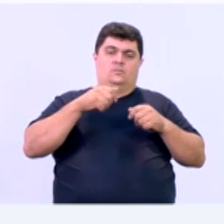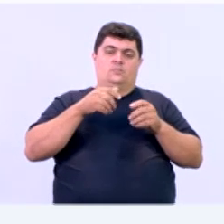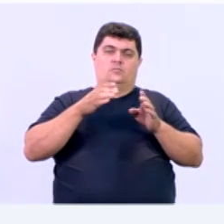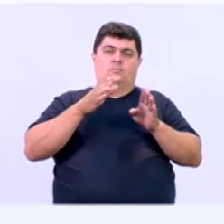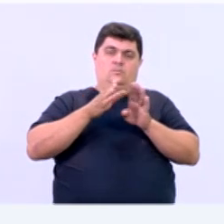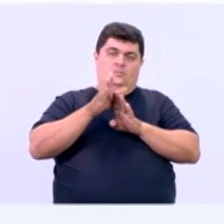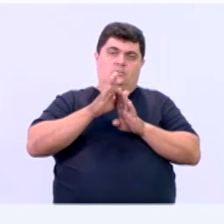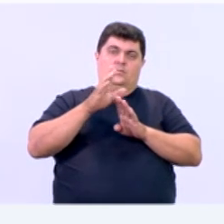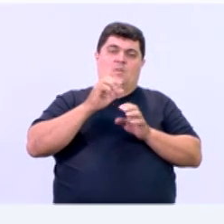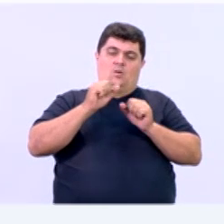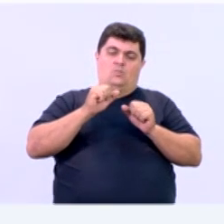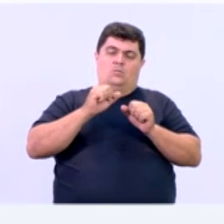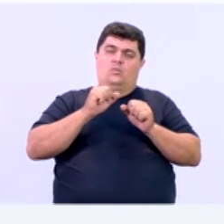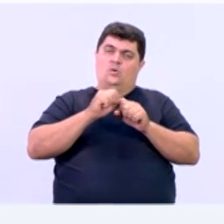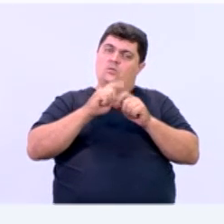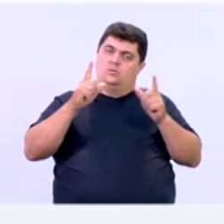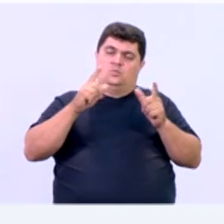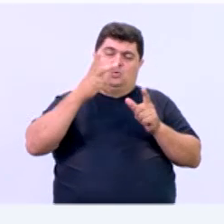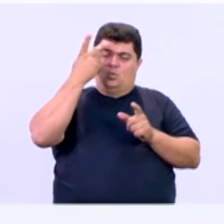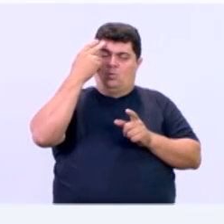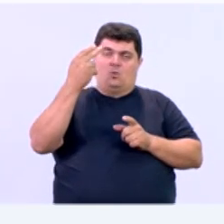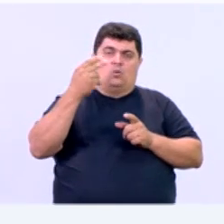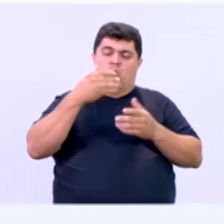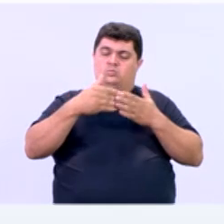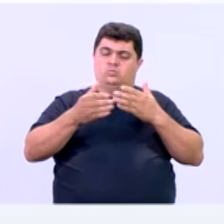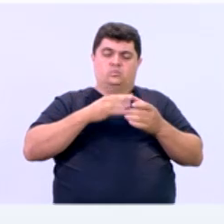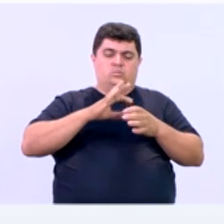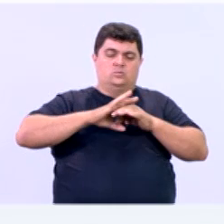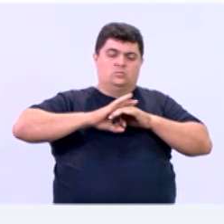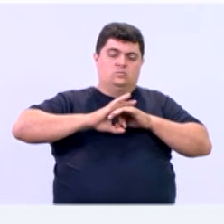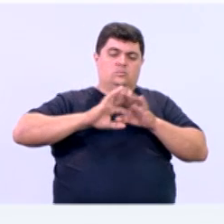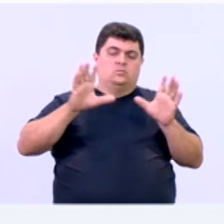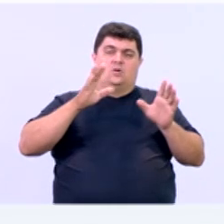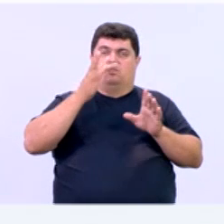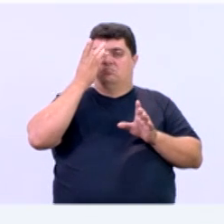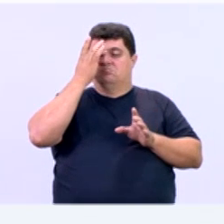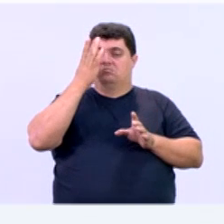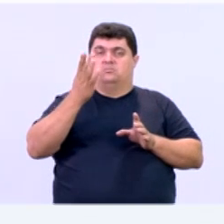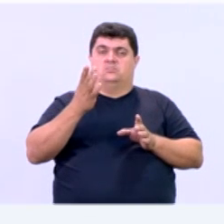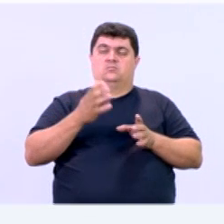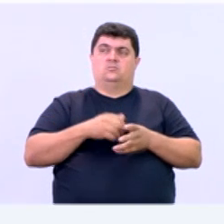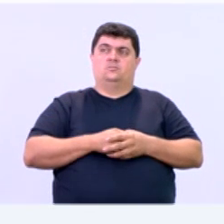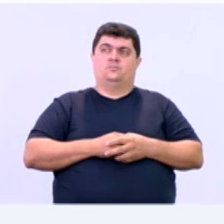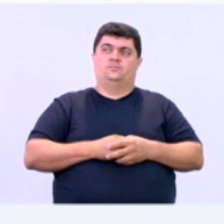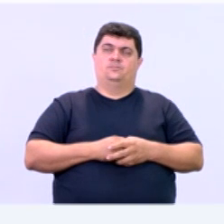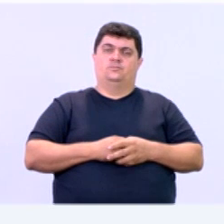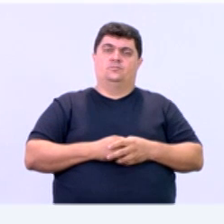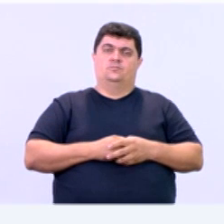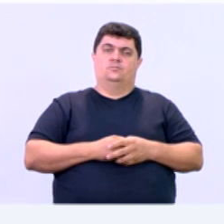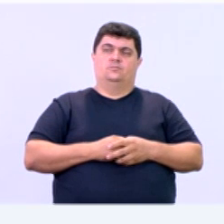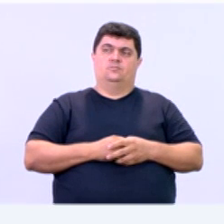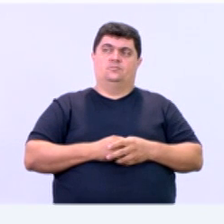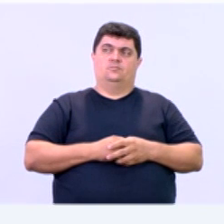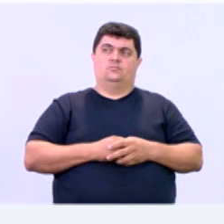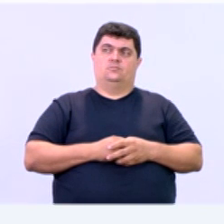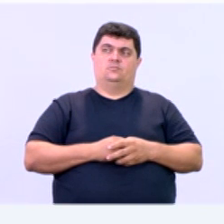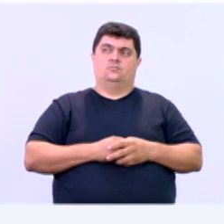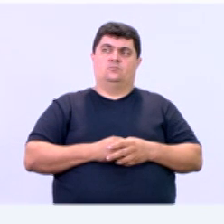abrir esses arquivos em qualquer editor de texto, né? Então, eu vou abrir